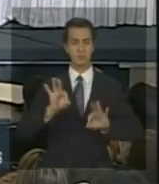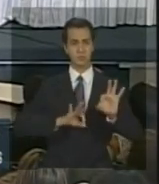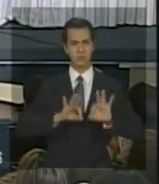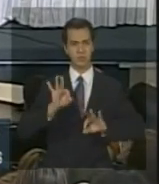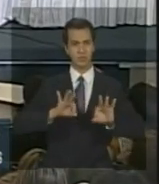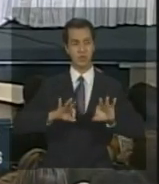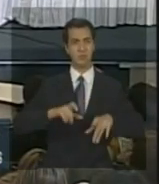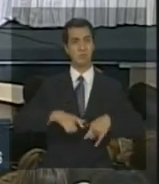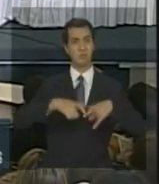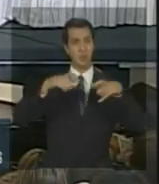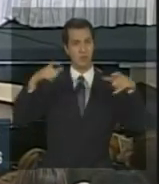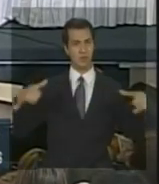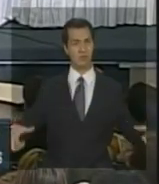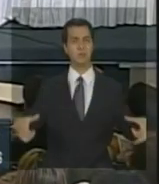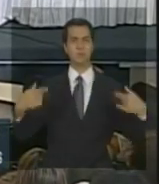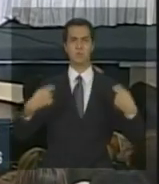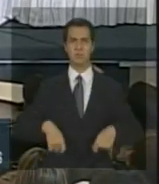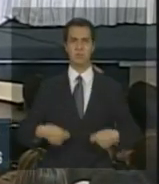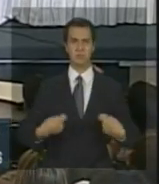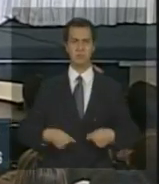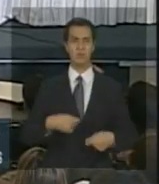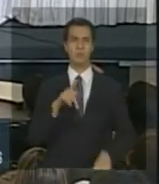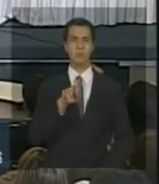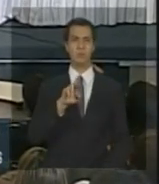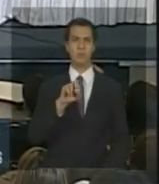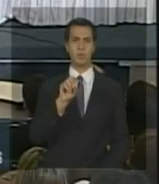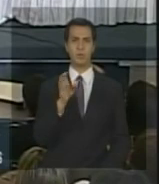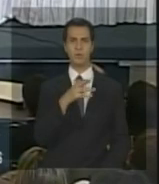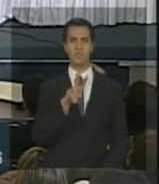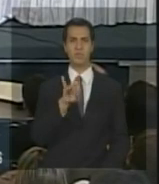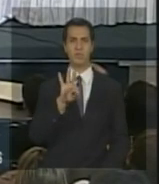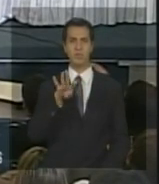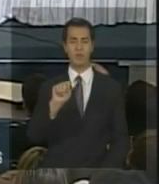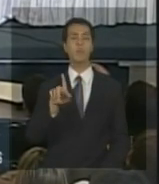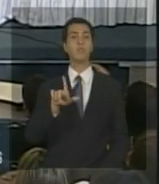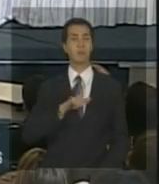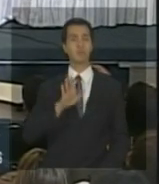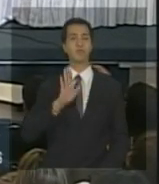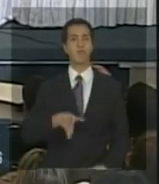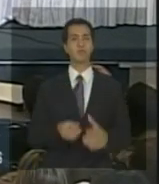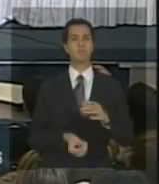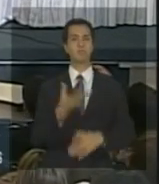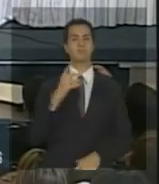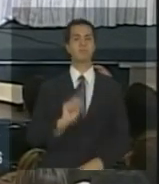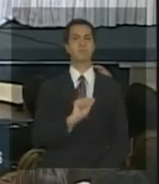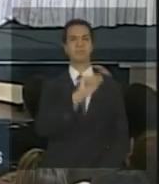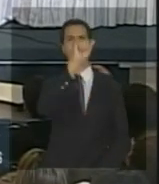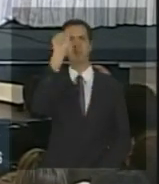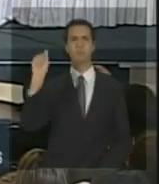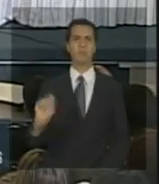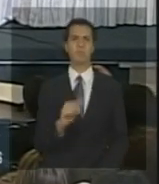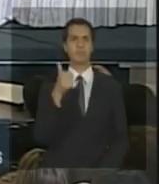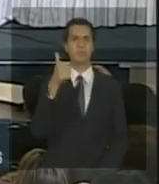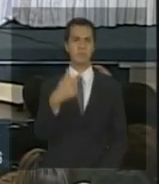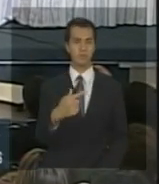programas. Nós temos o Provita em 17 estados. Nós estamos procurando, a cada